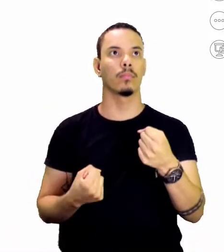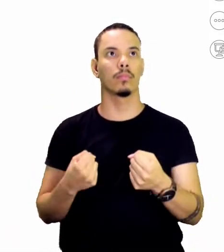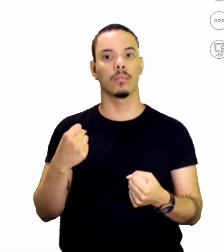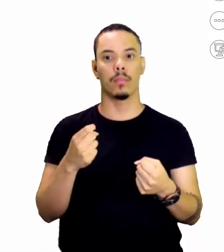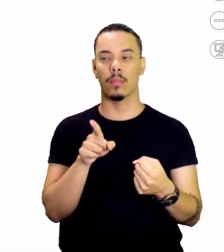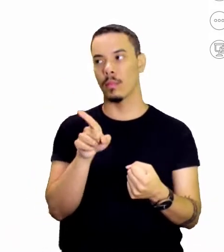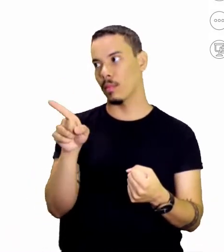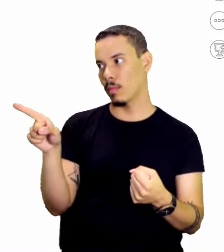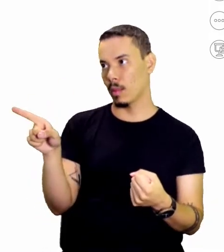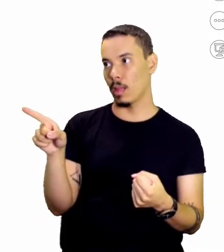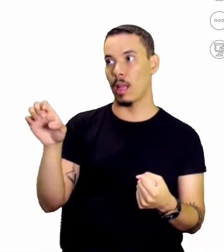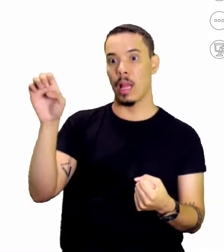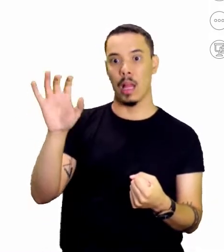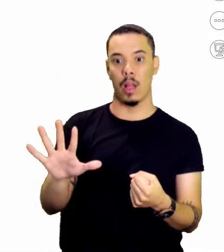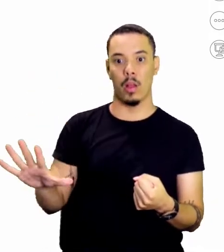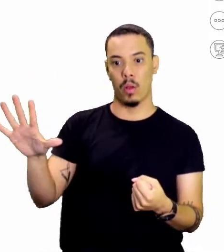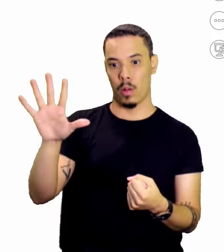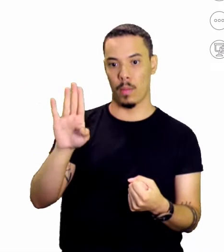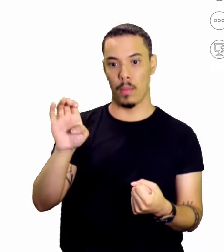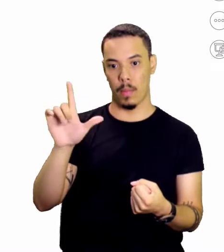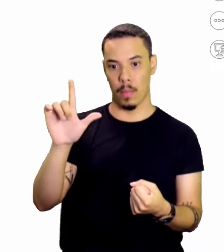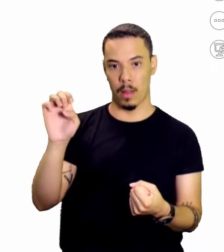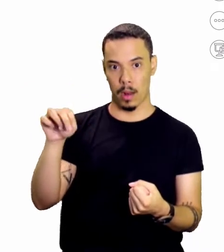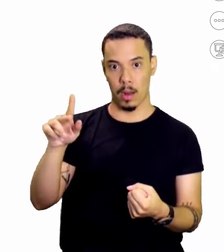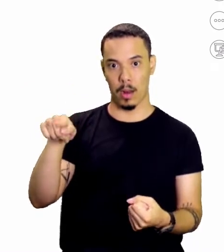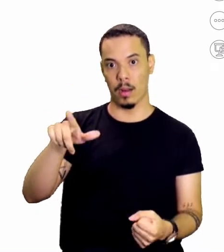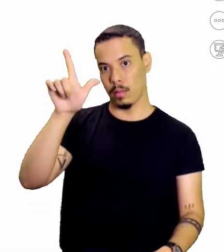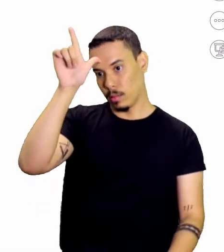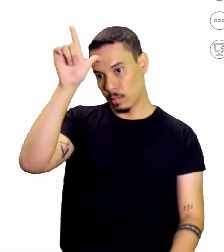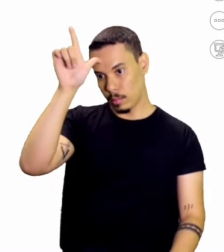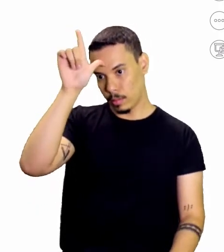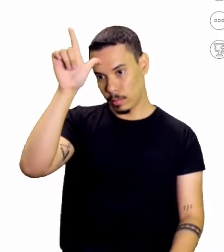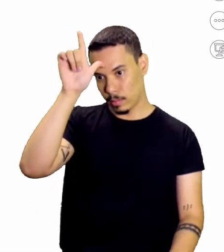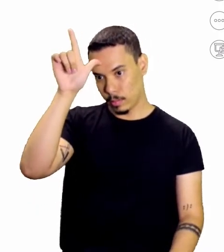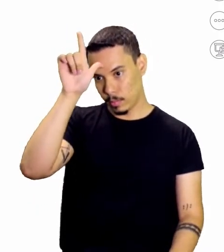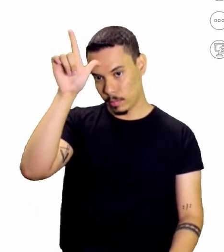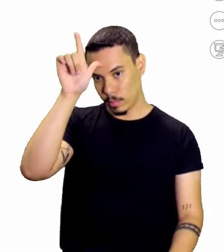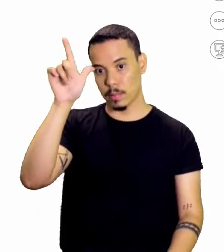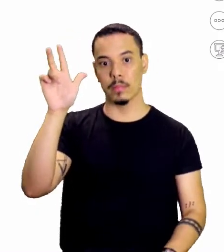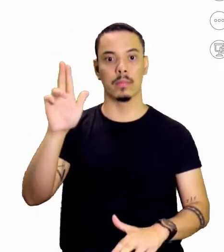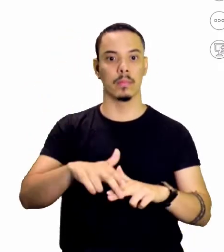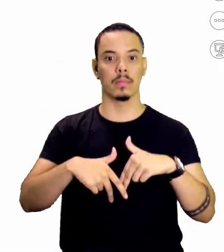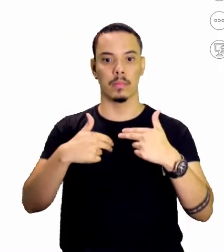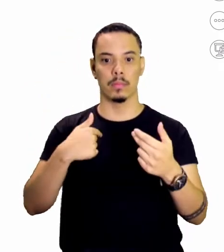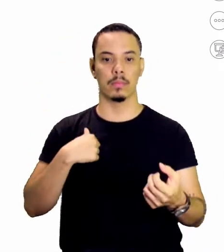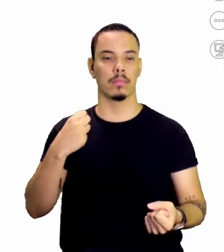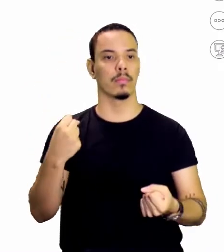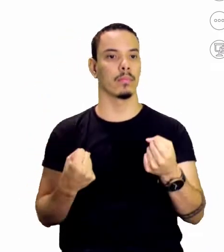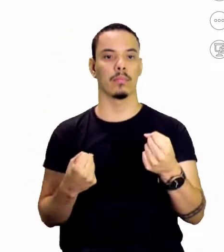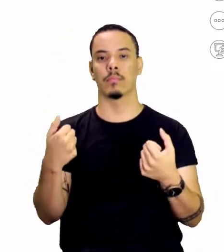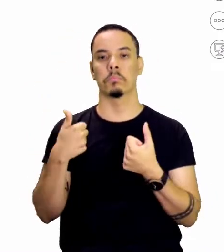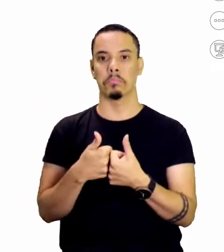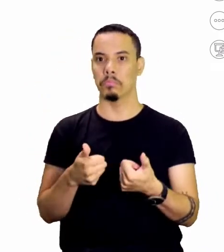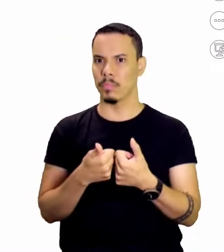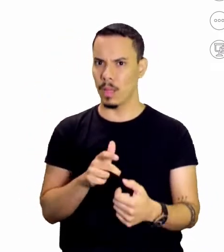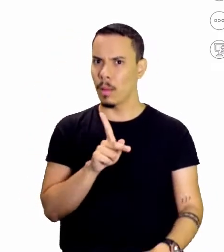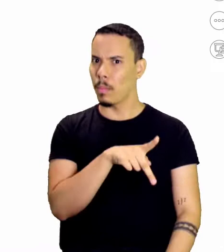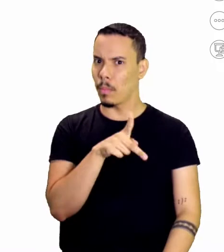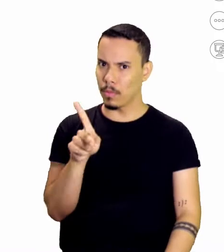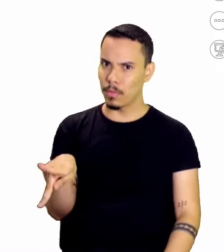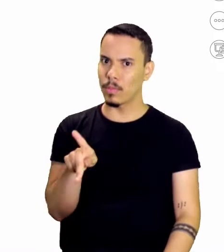aí né uma brechinha na Alemanha né Então olha só aquele ônibus bom